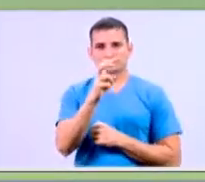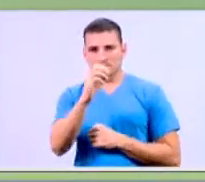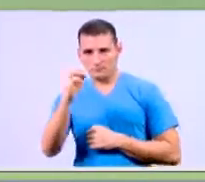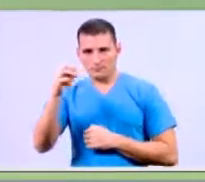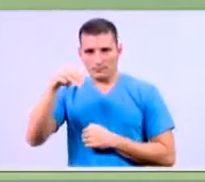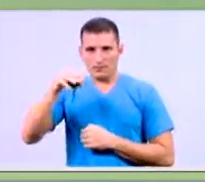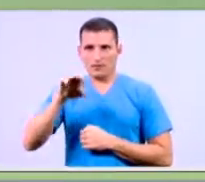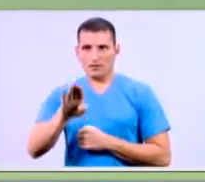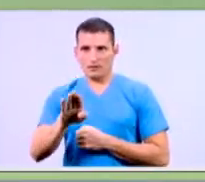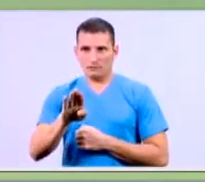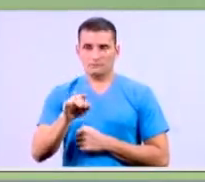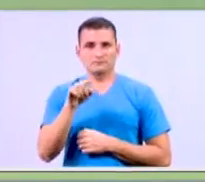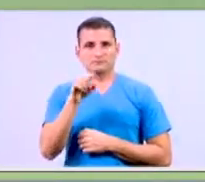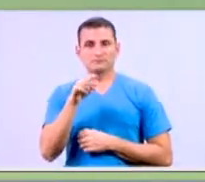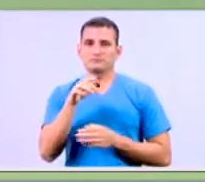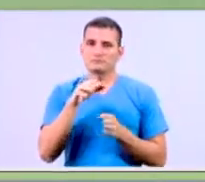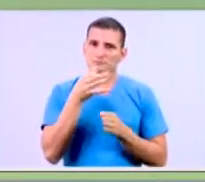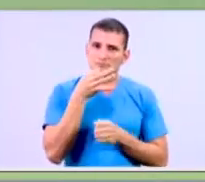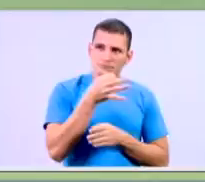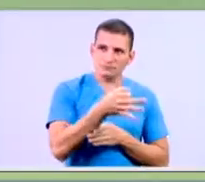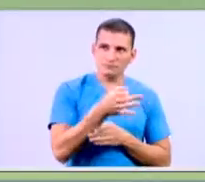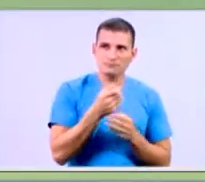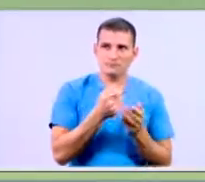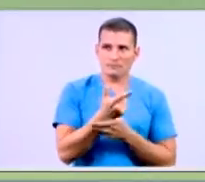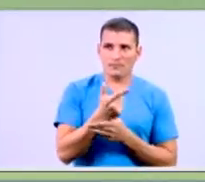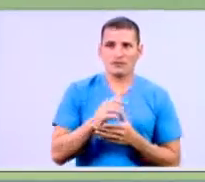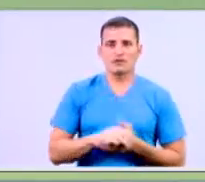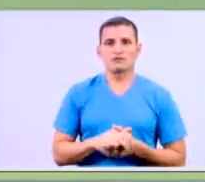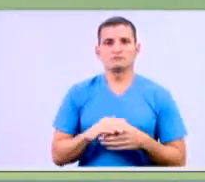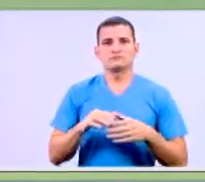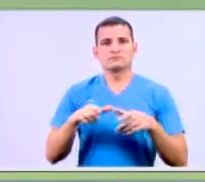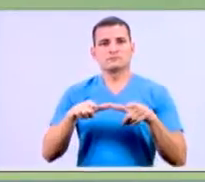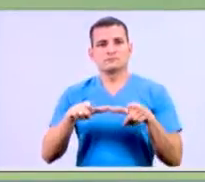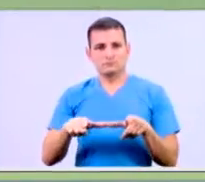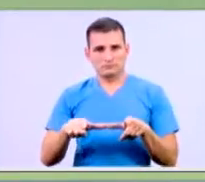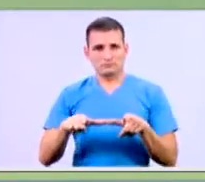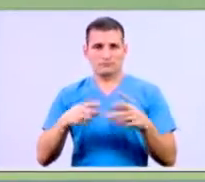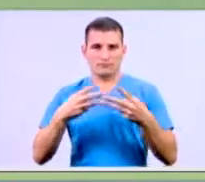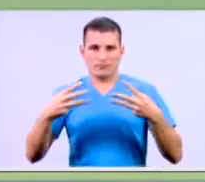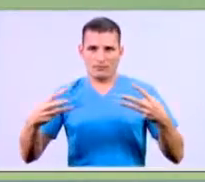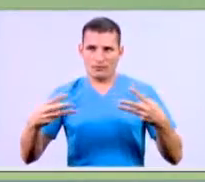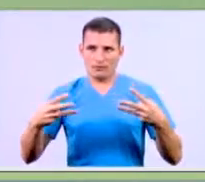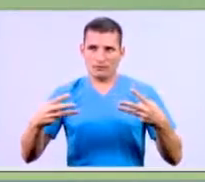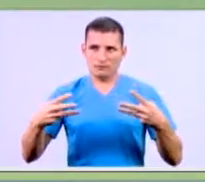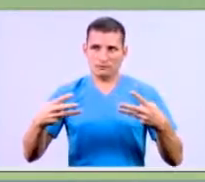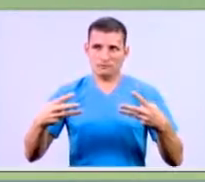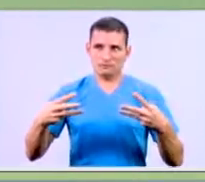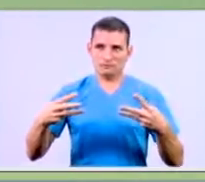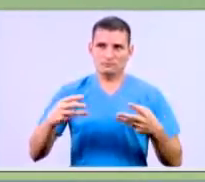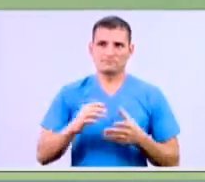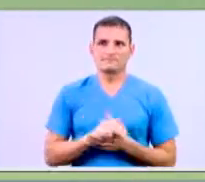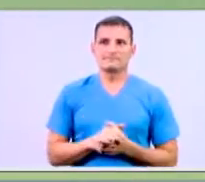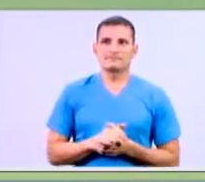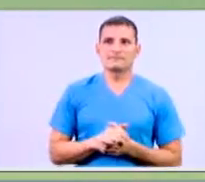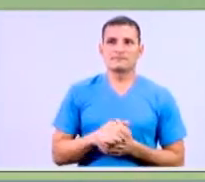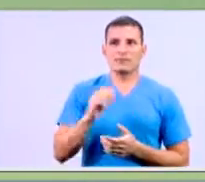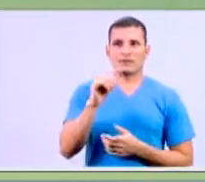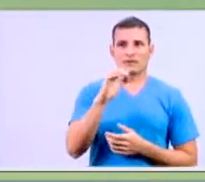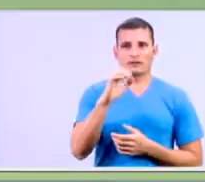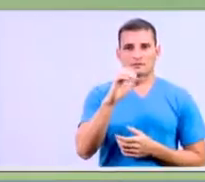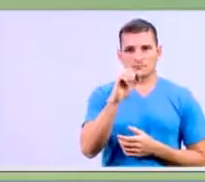comprar um switch de rede e um access point. Quais os